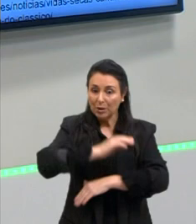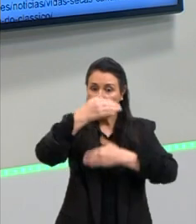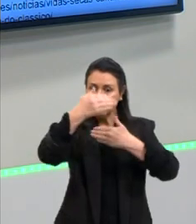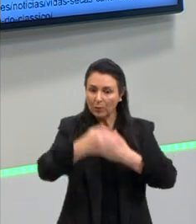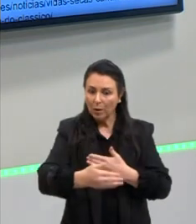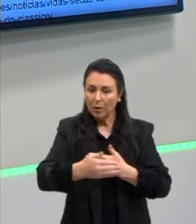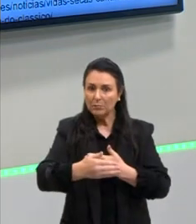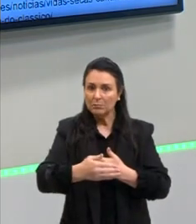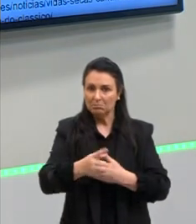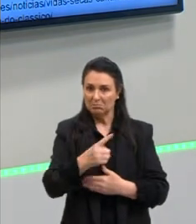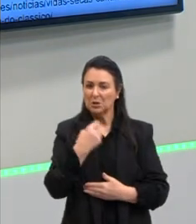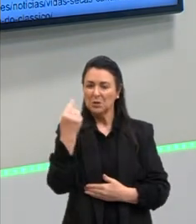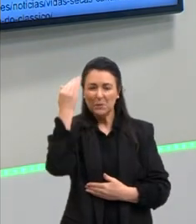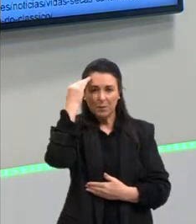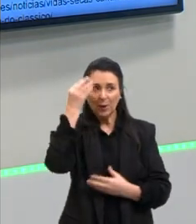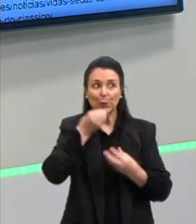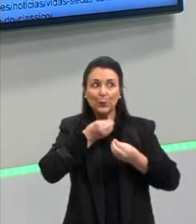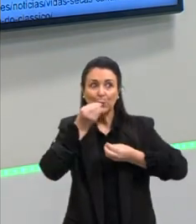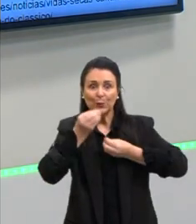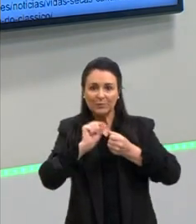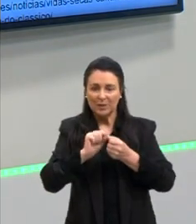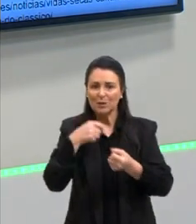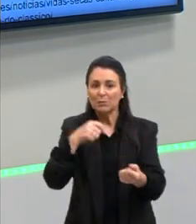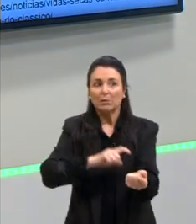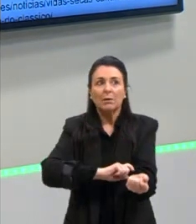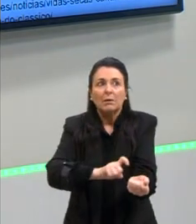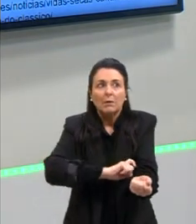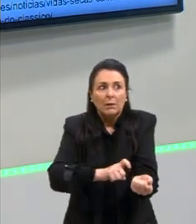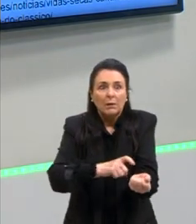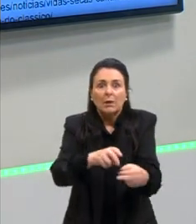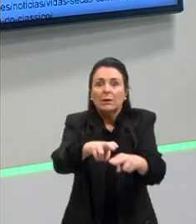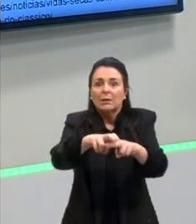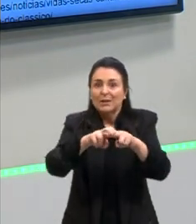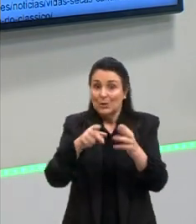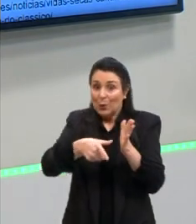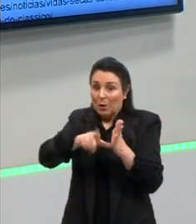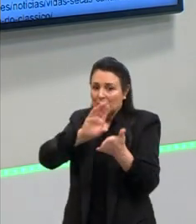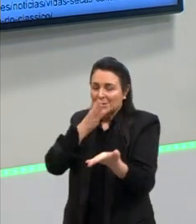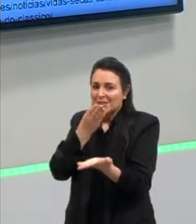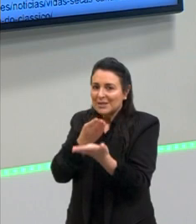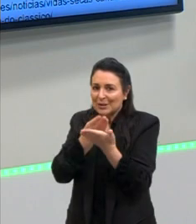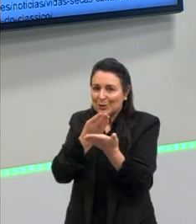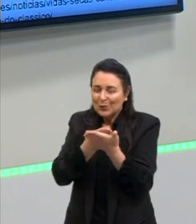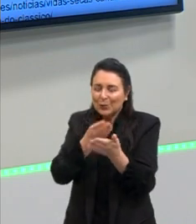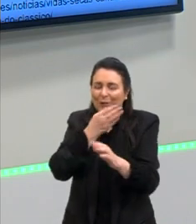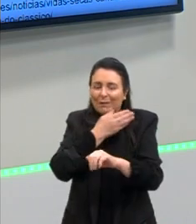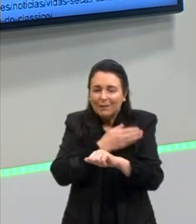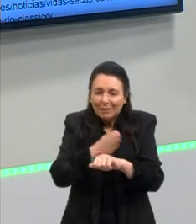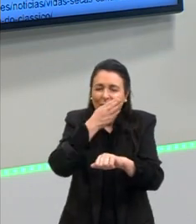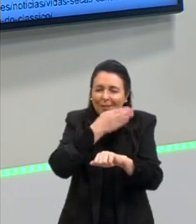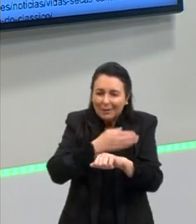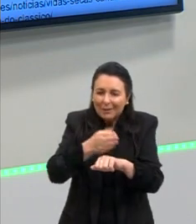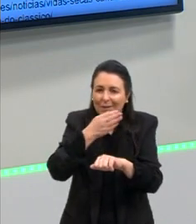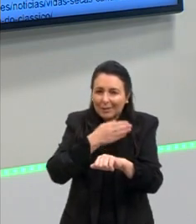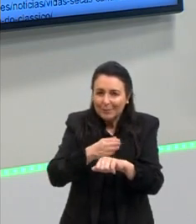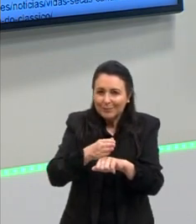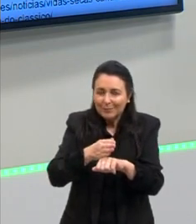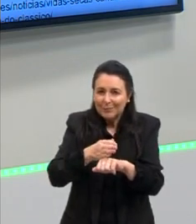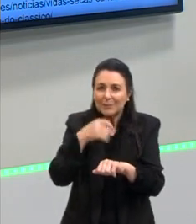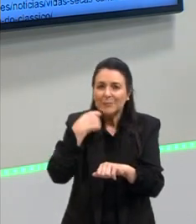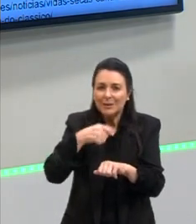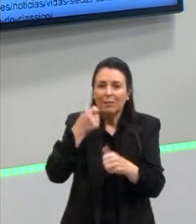a gente saber como fazer a gente não ficar tão nervoso por isso que existe um treinamento que a gente deve treinar que a gente deve